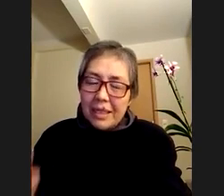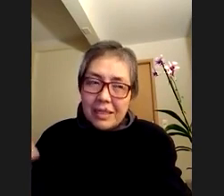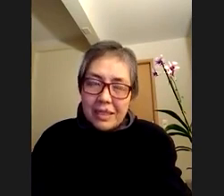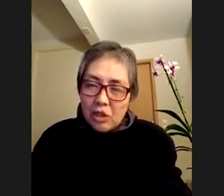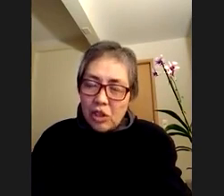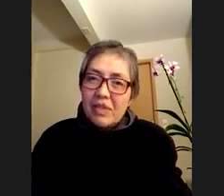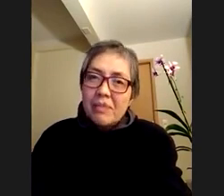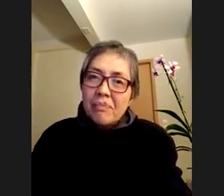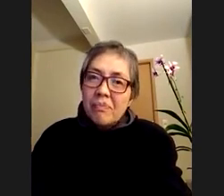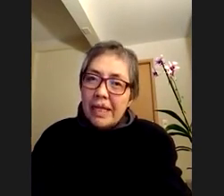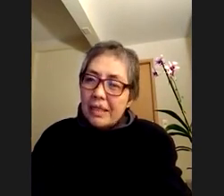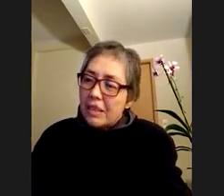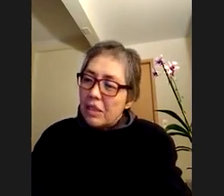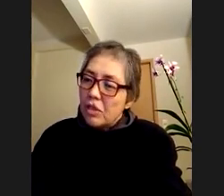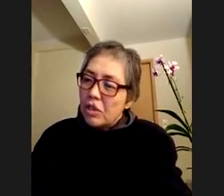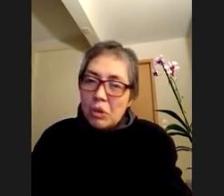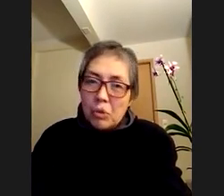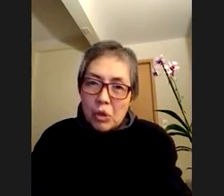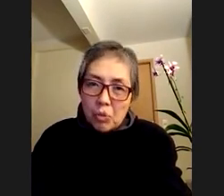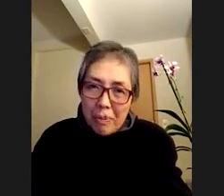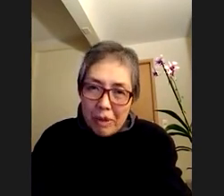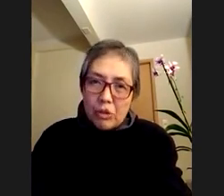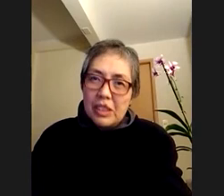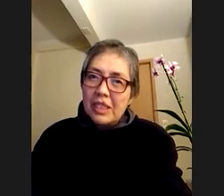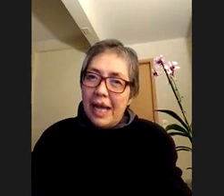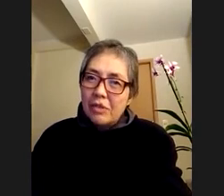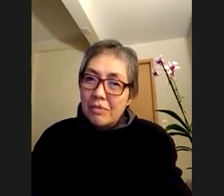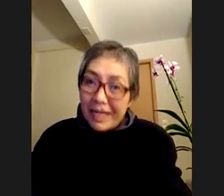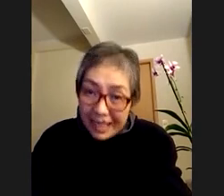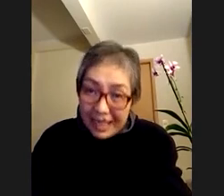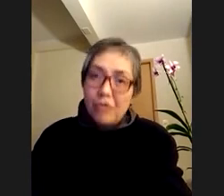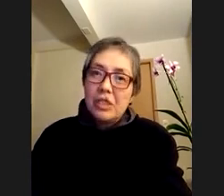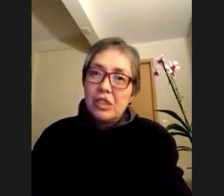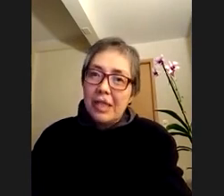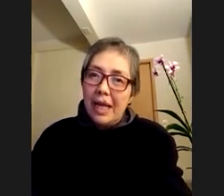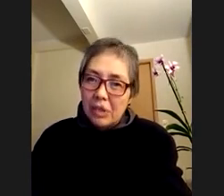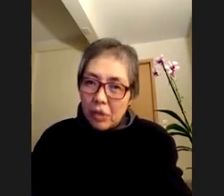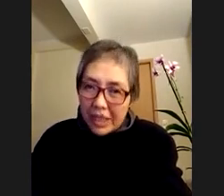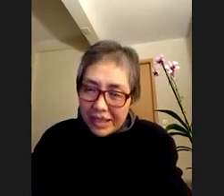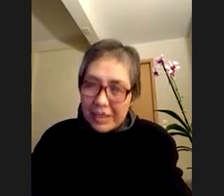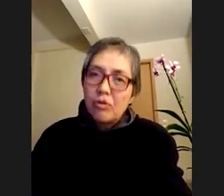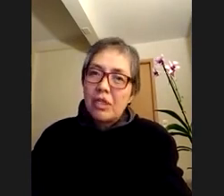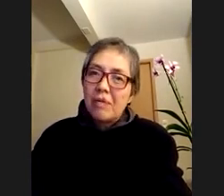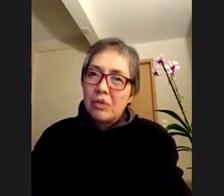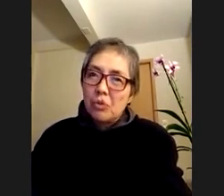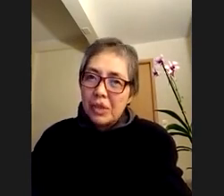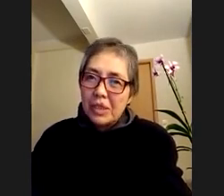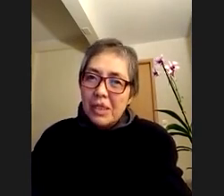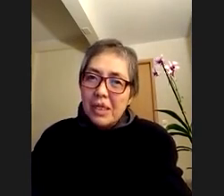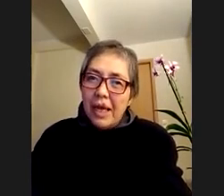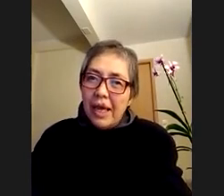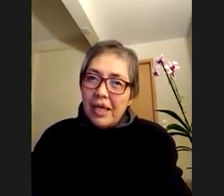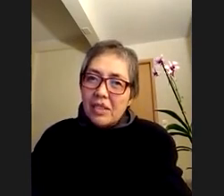aí legislativas, tem sido de diminuir o papel dos sindicatos, de massacrar os sindicatos, da organização dos